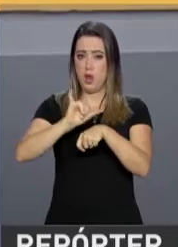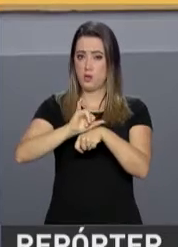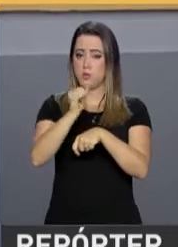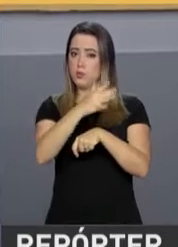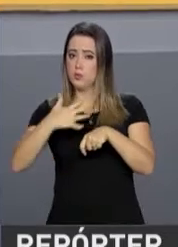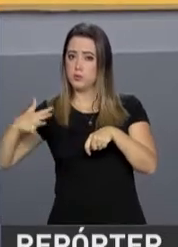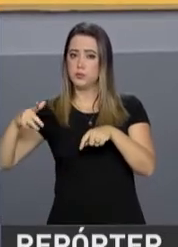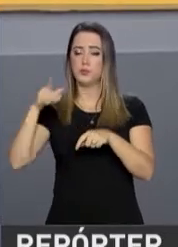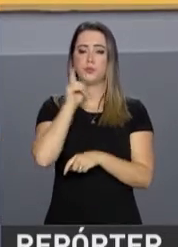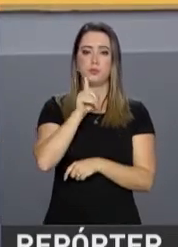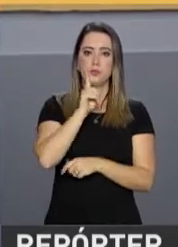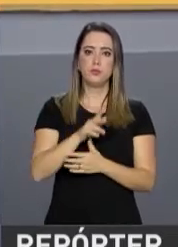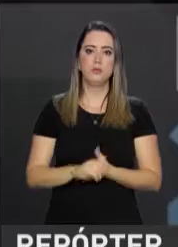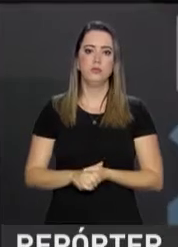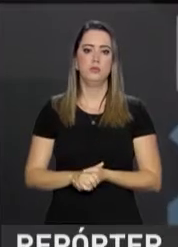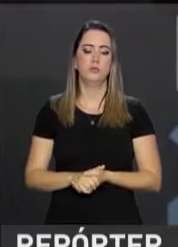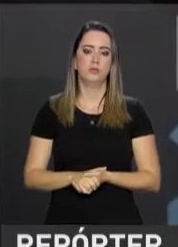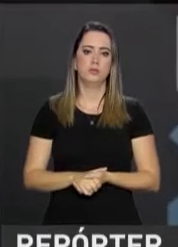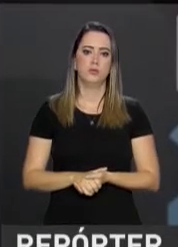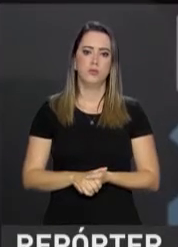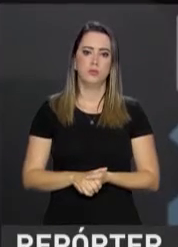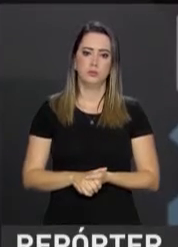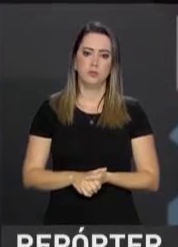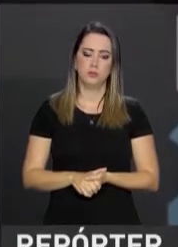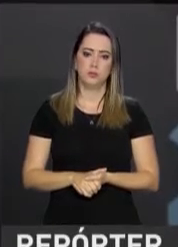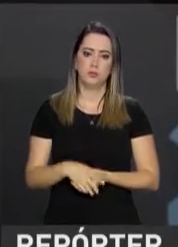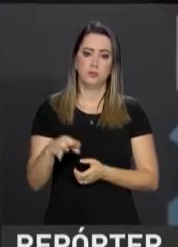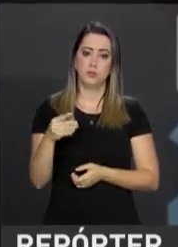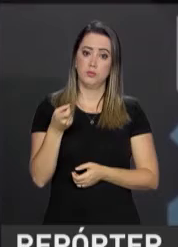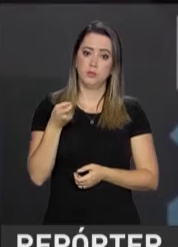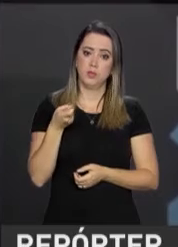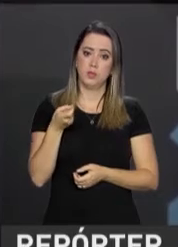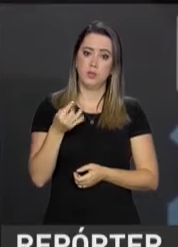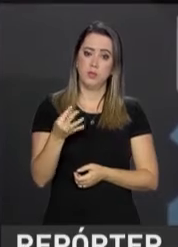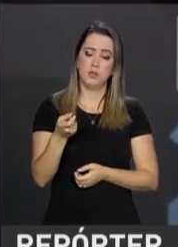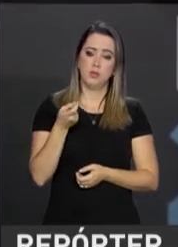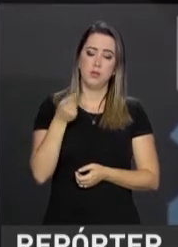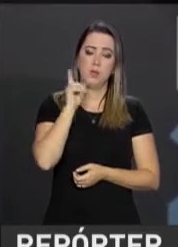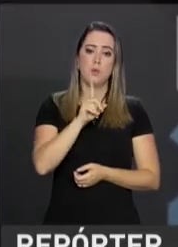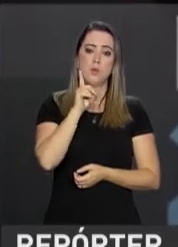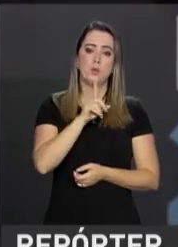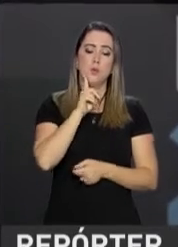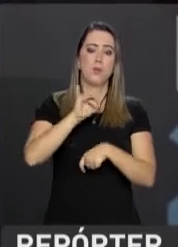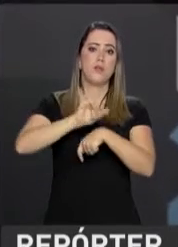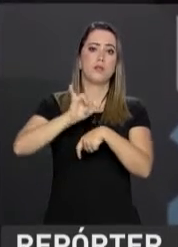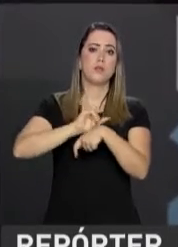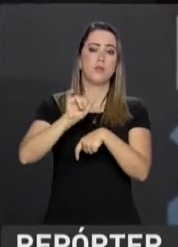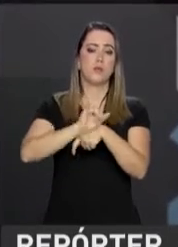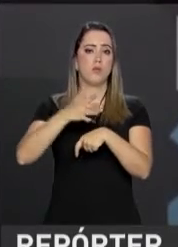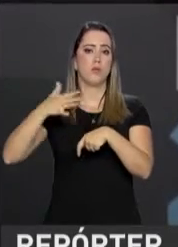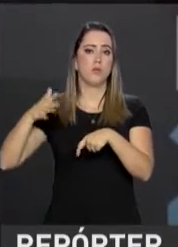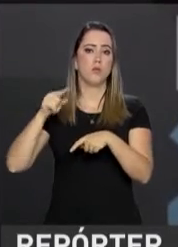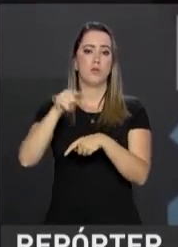por parte dos estados unidos a taxação americana sobre a taxa sobre aço e alumínio